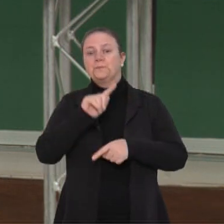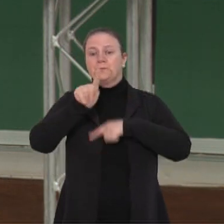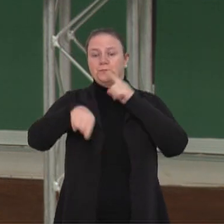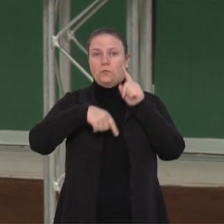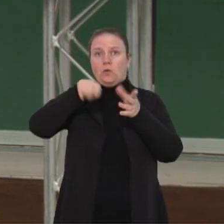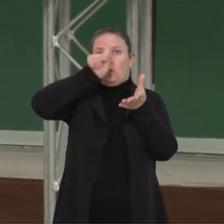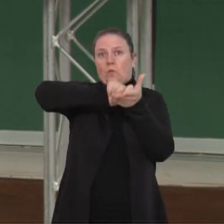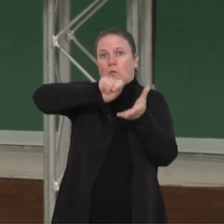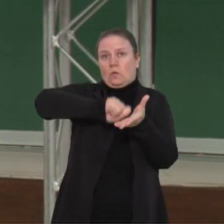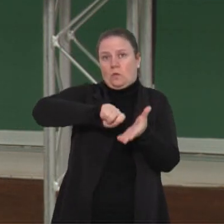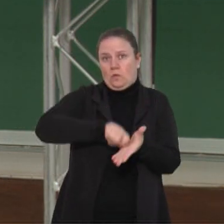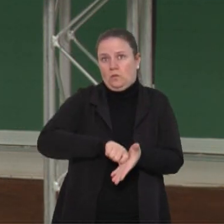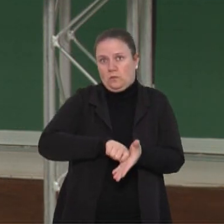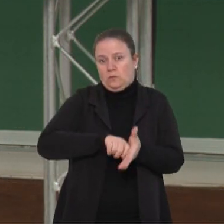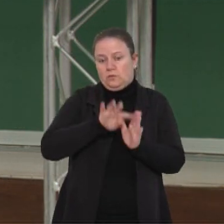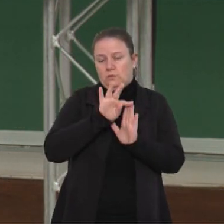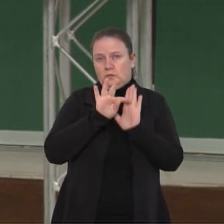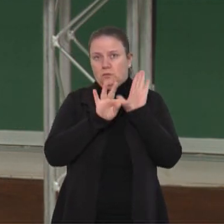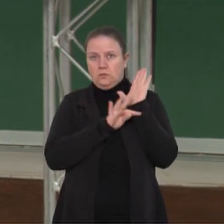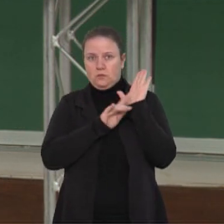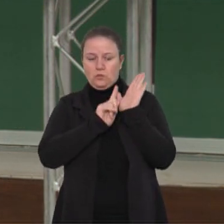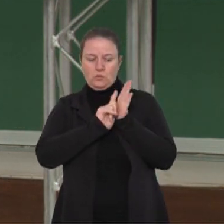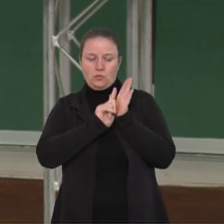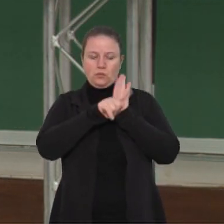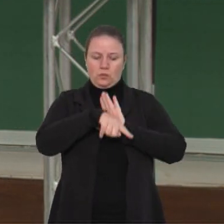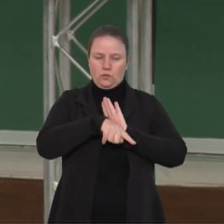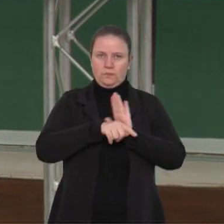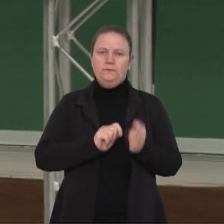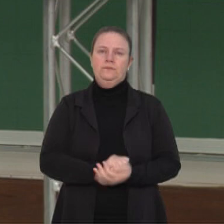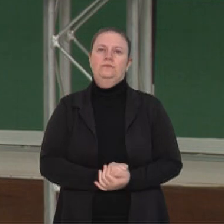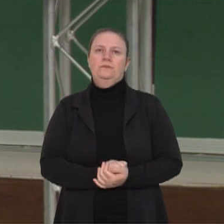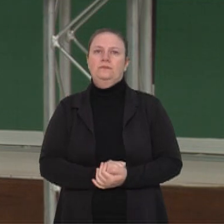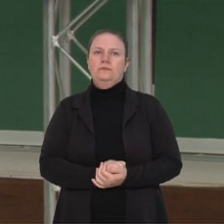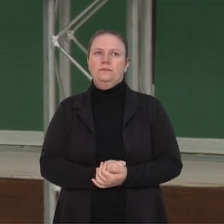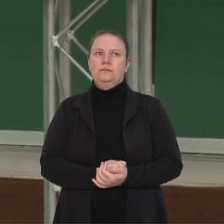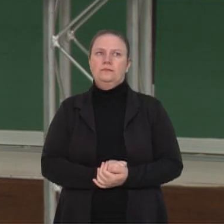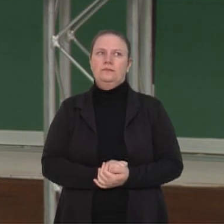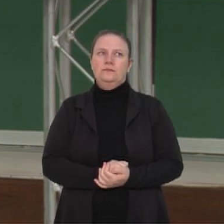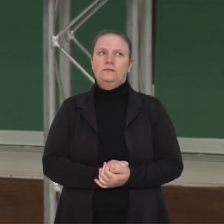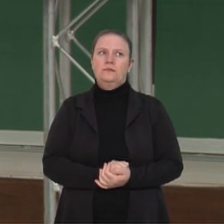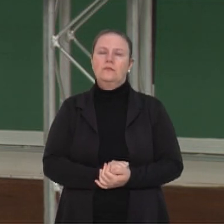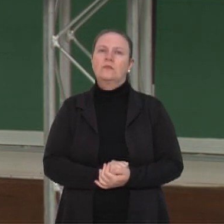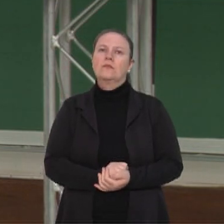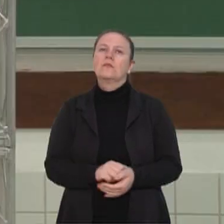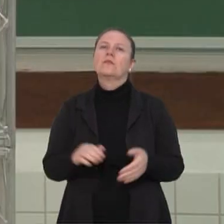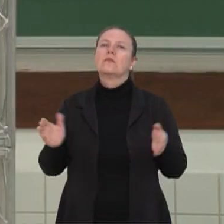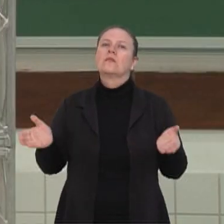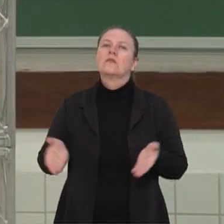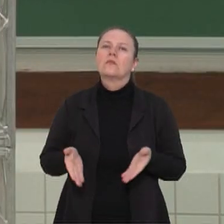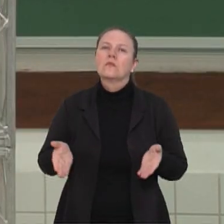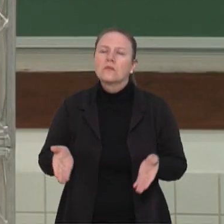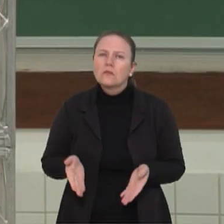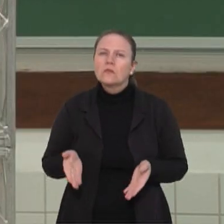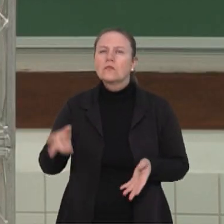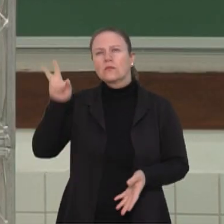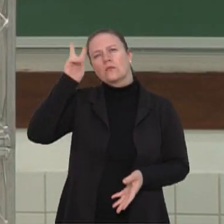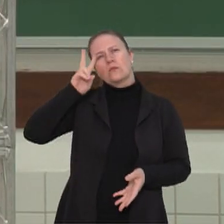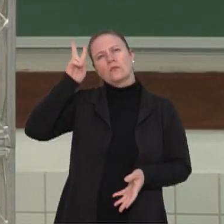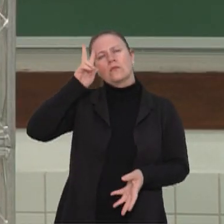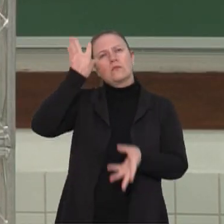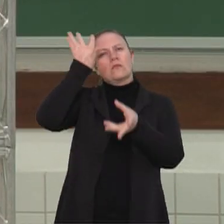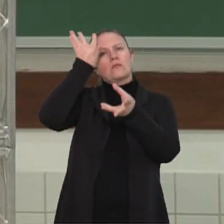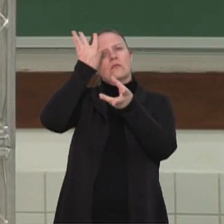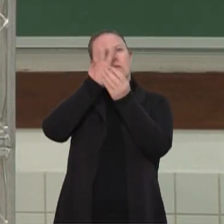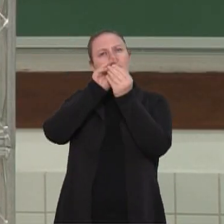produzir um texto nesse gênero. Tudo bem? Vamos começar? Então, vamos relembrar um